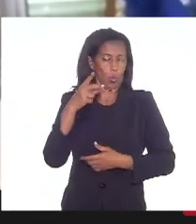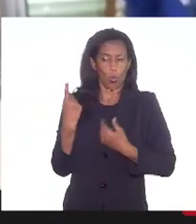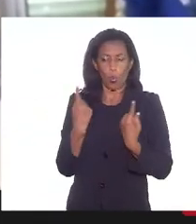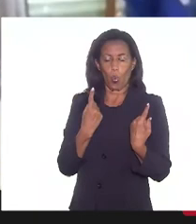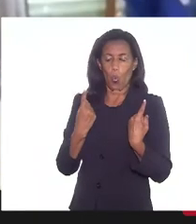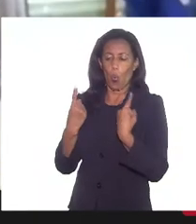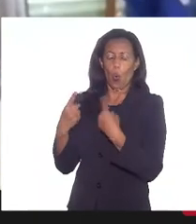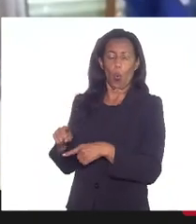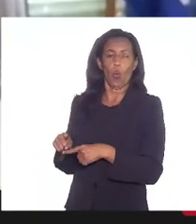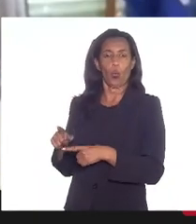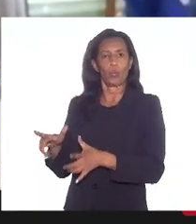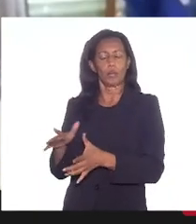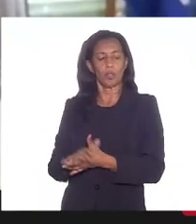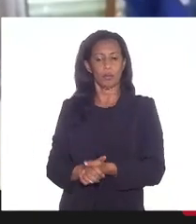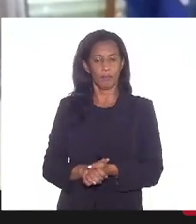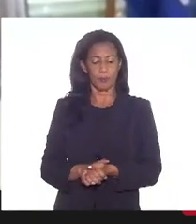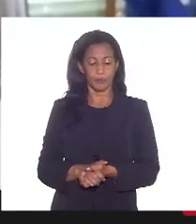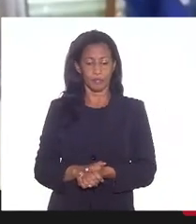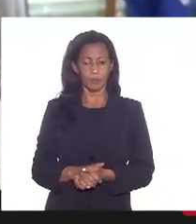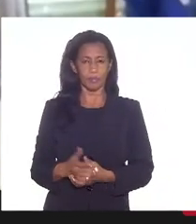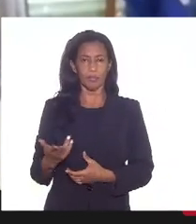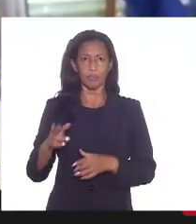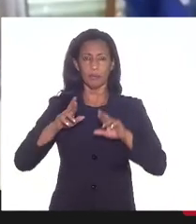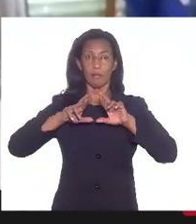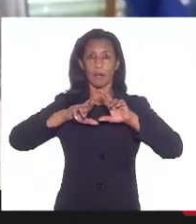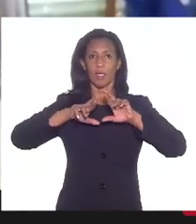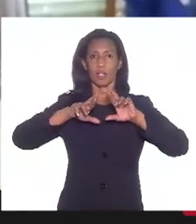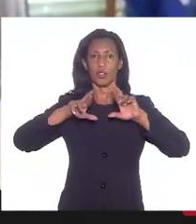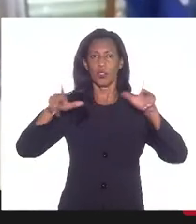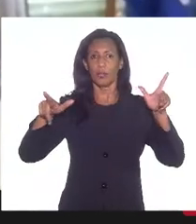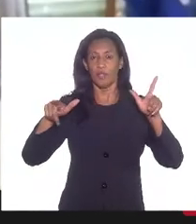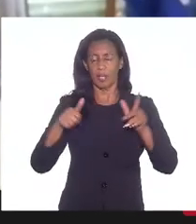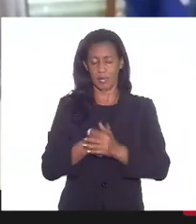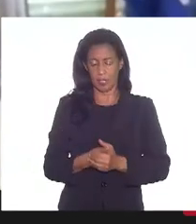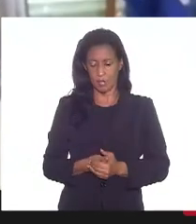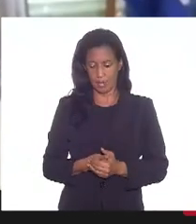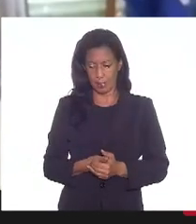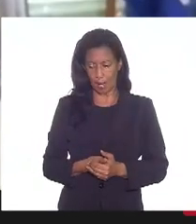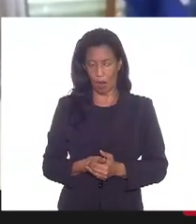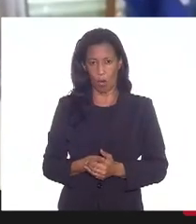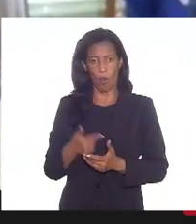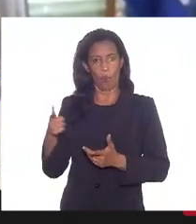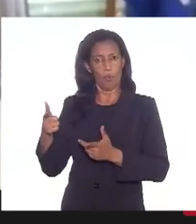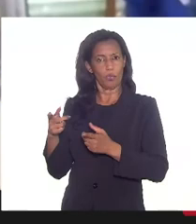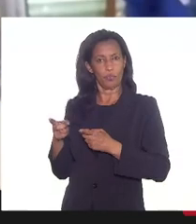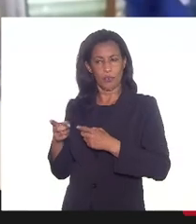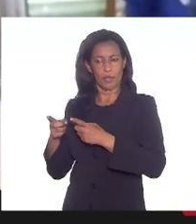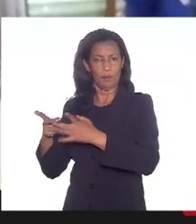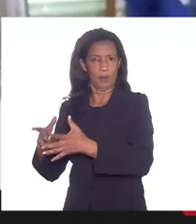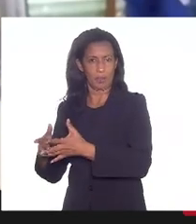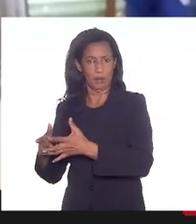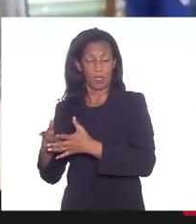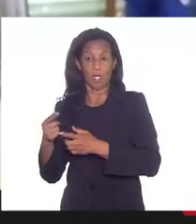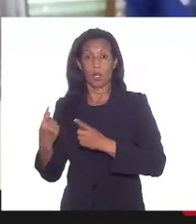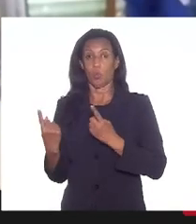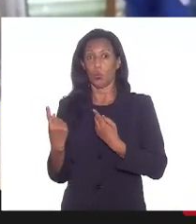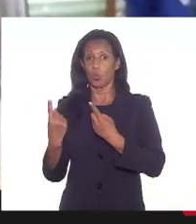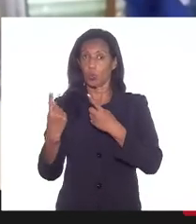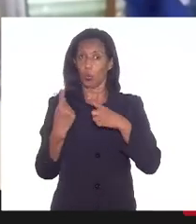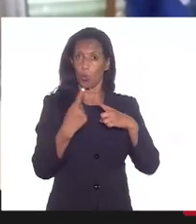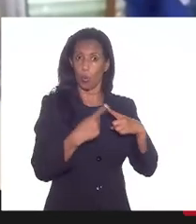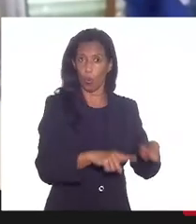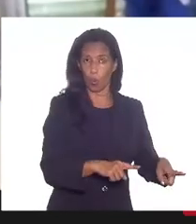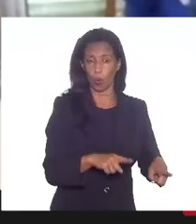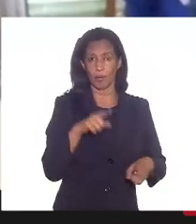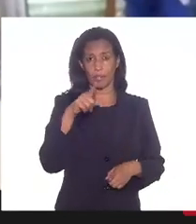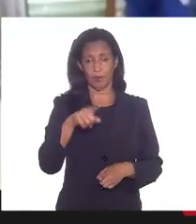efetivamente, a questão de diferencial para grande consumidor, livre consumidor. Eu sou contra você fazer